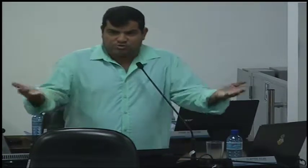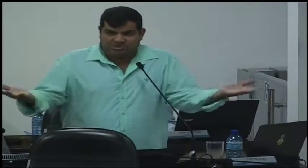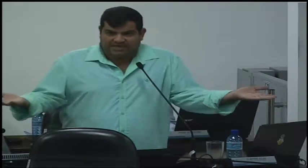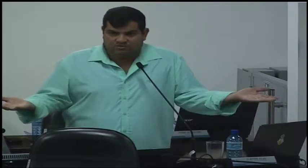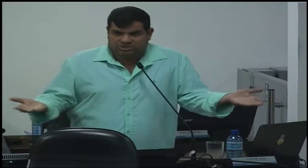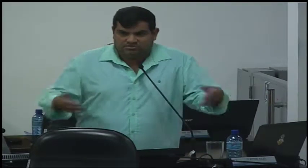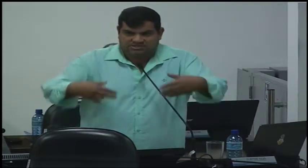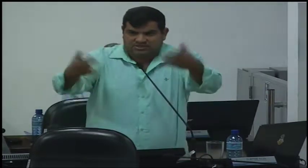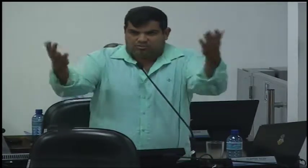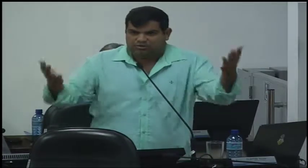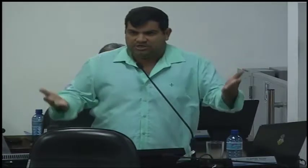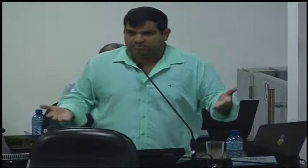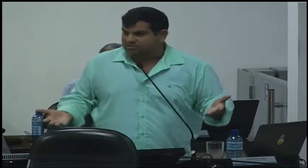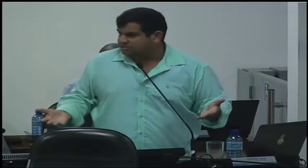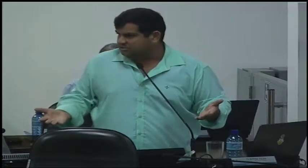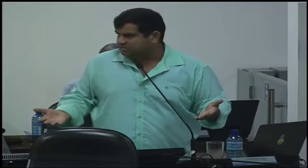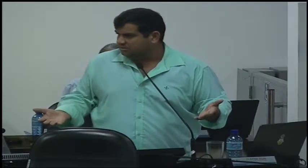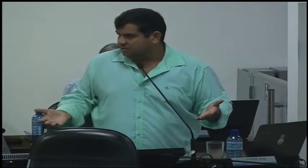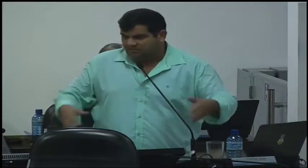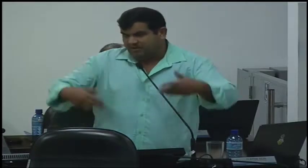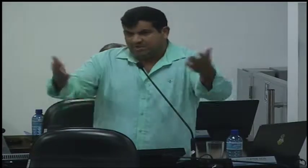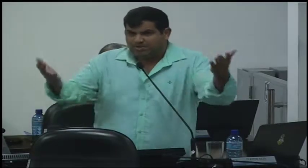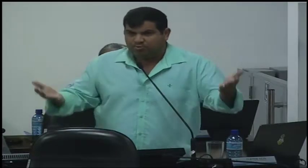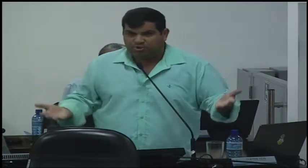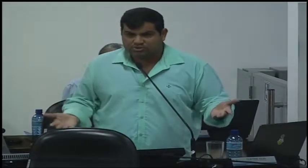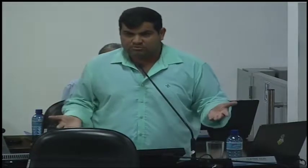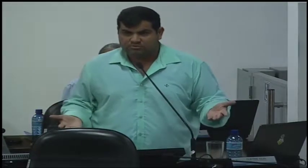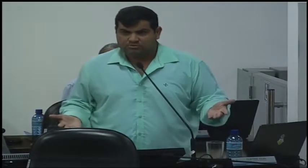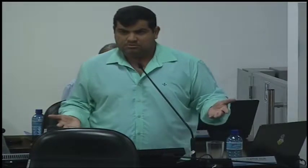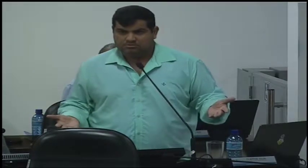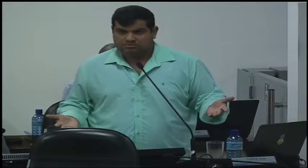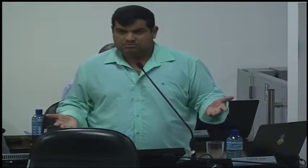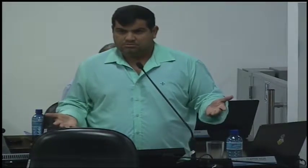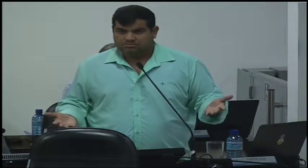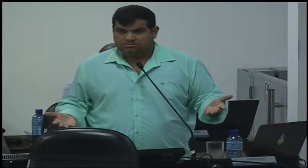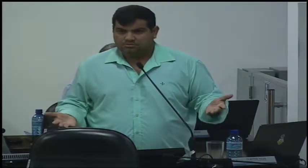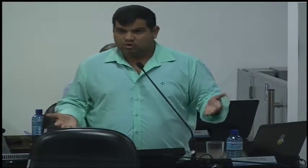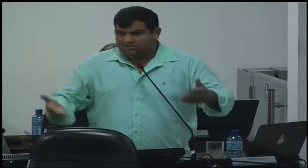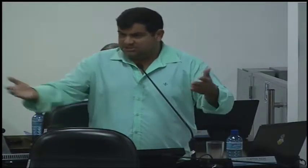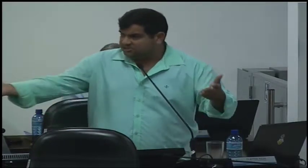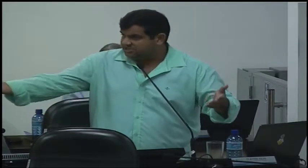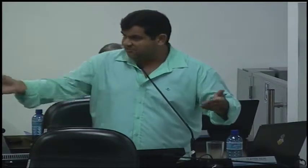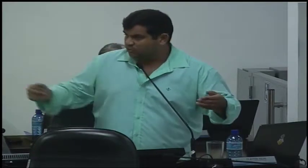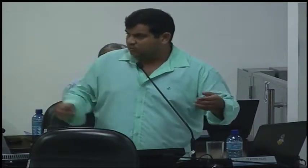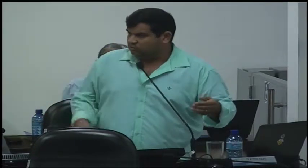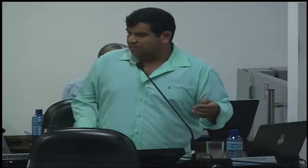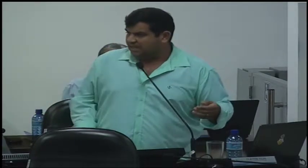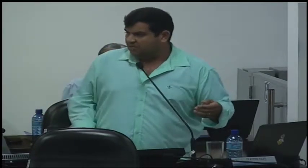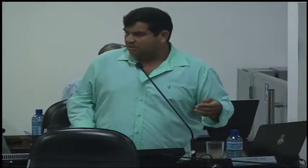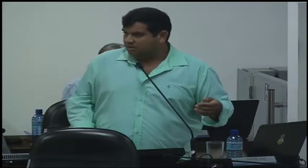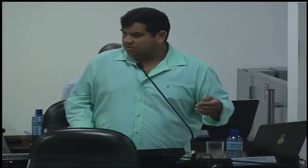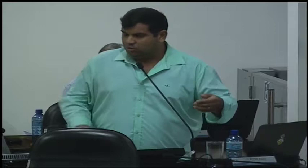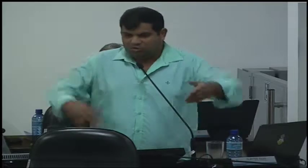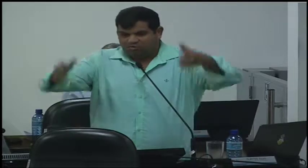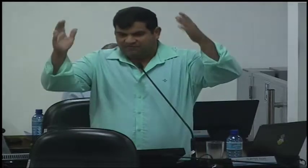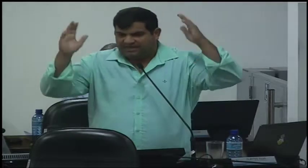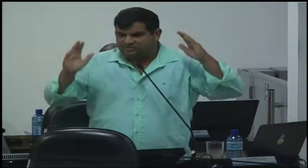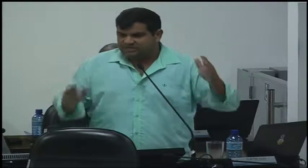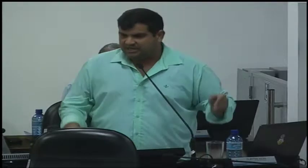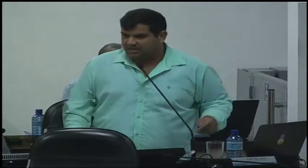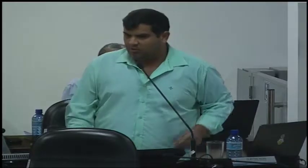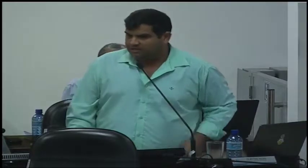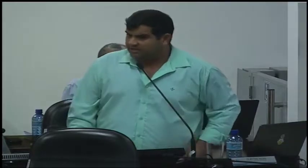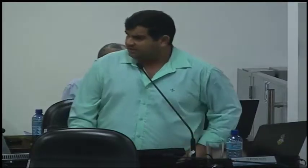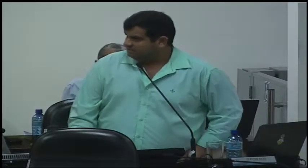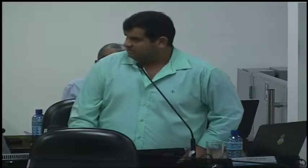o bolso não sai do dinheiro, não sai do bolso dele o patrocínio. Ele não vai pagar imposto. Como existe aí, você falou cultural, todo mundo faz